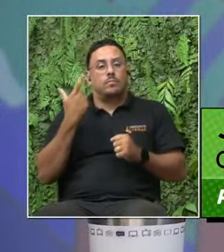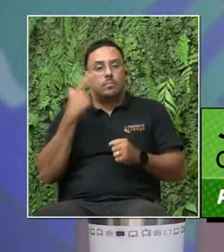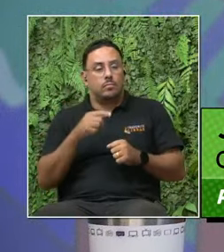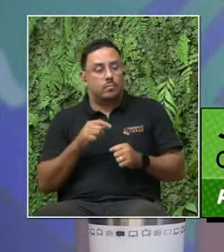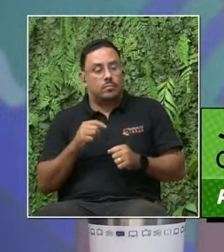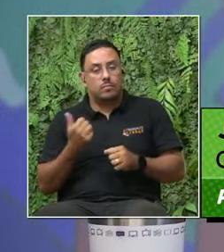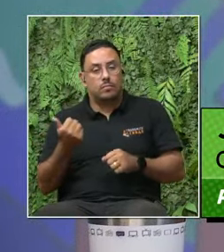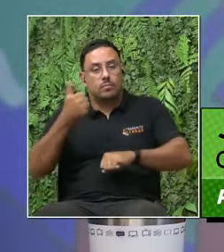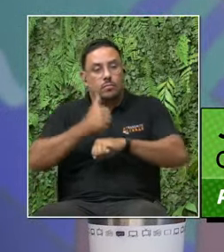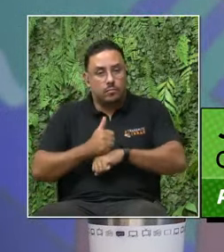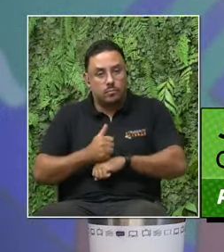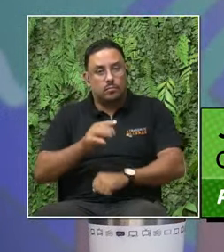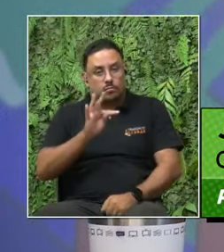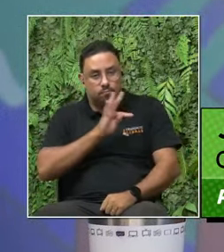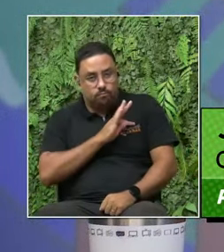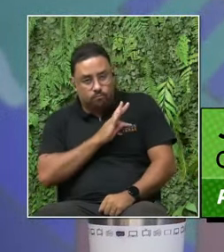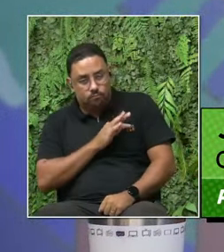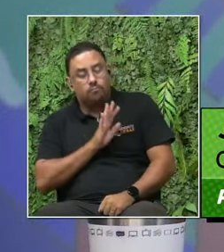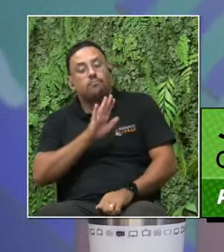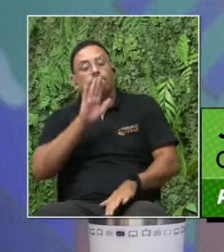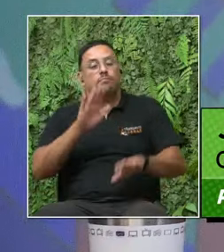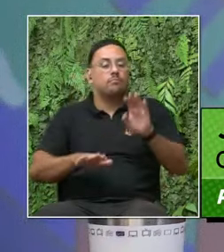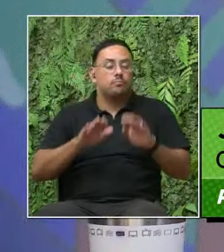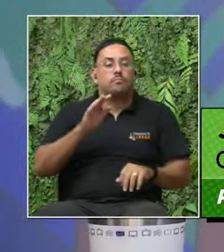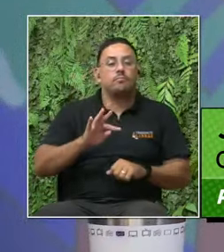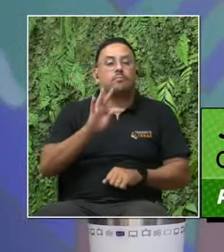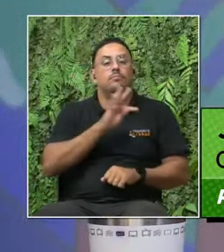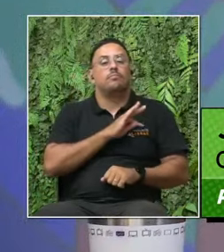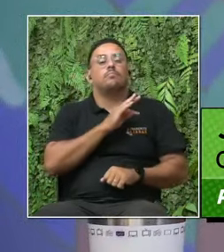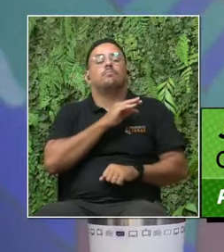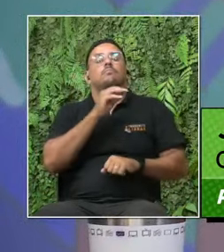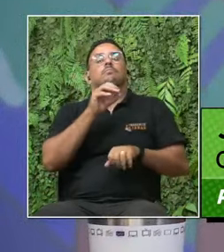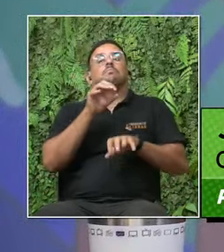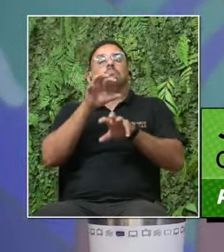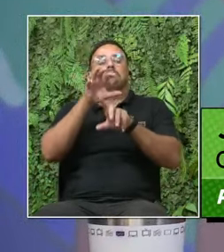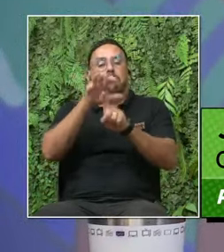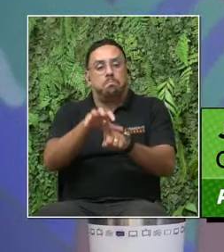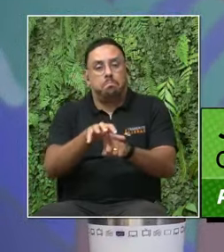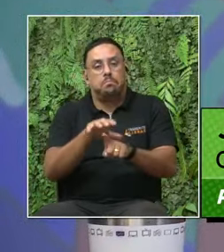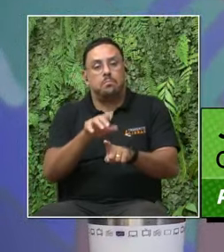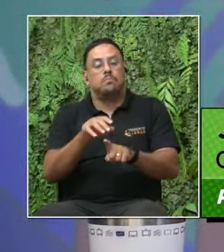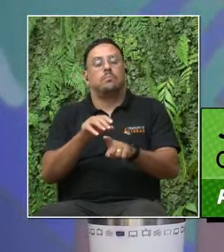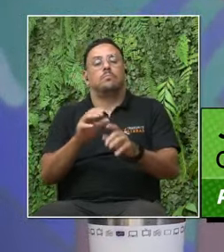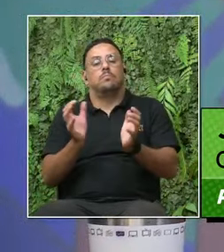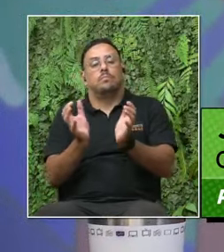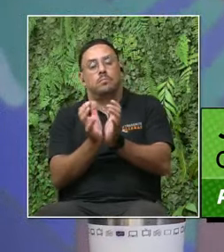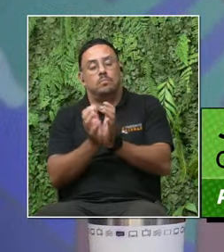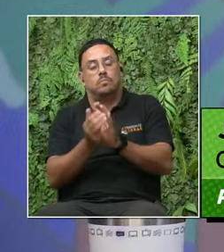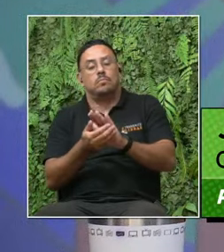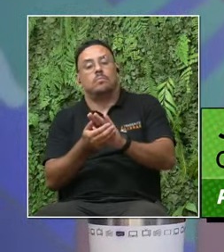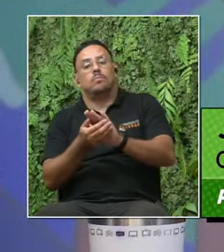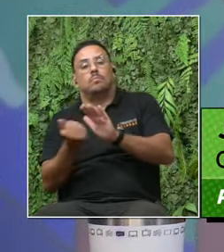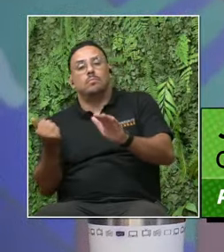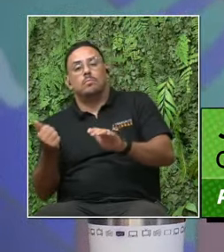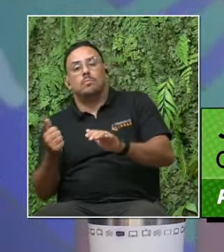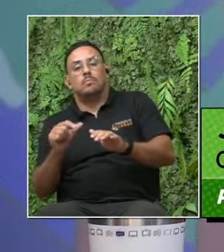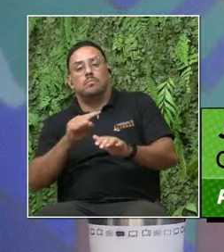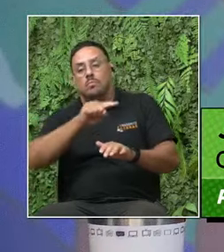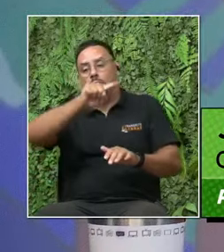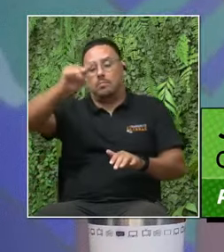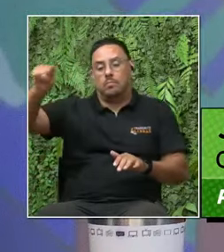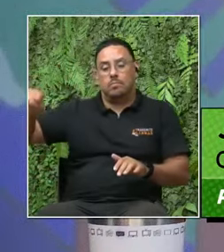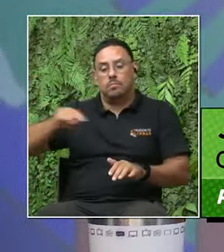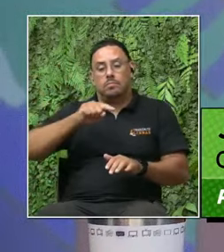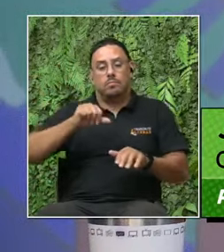técnica às vezes a técnica parece domina completamente né um time tira de onde não tem né o outro